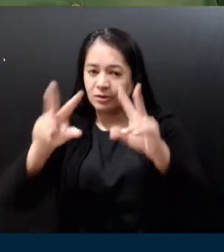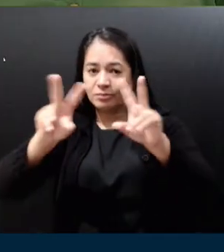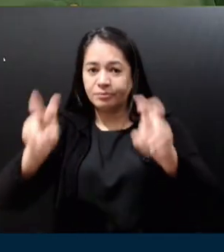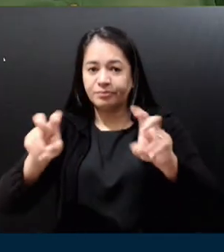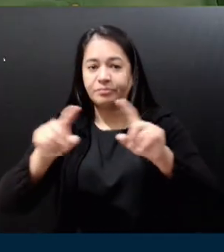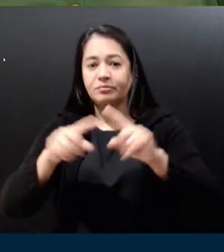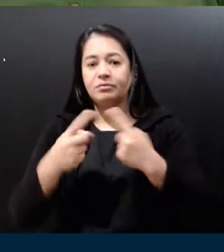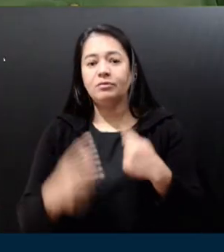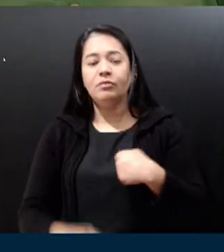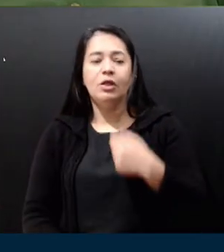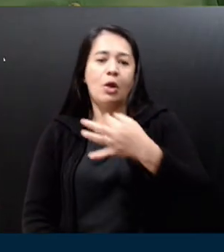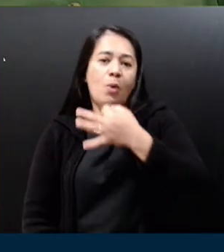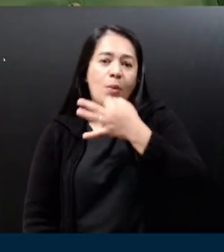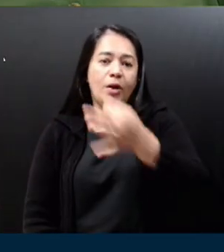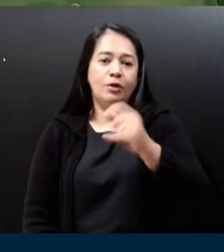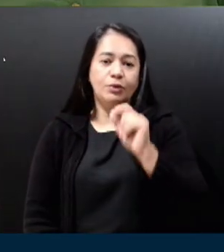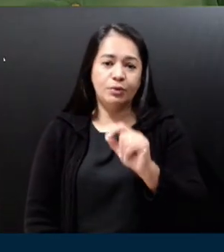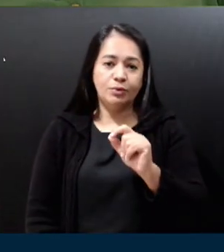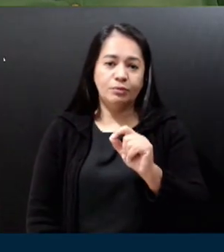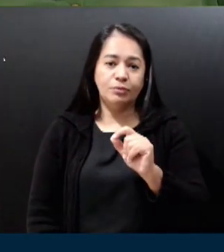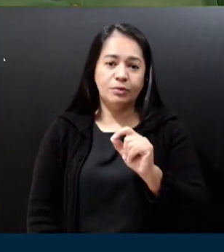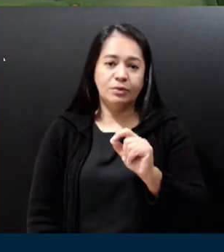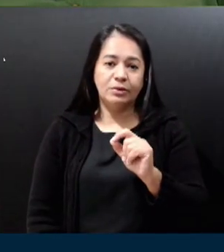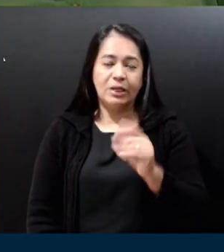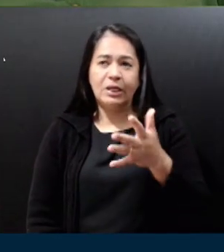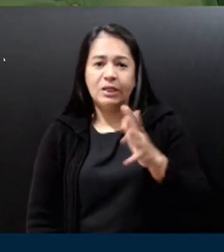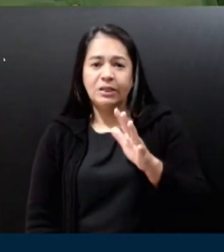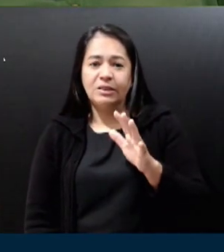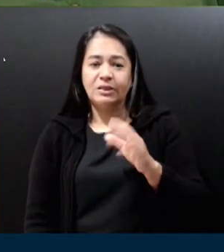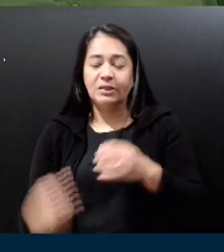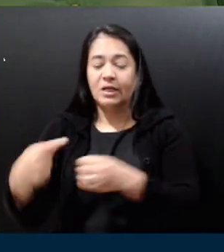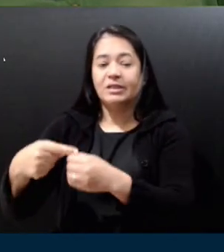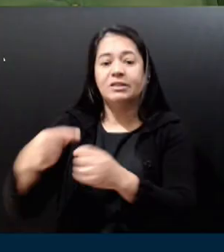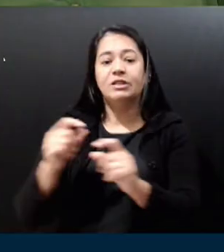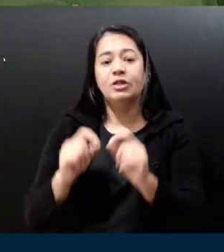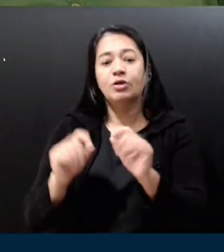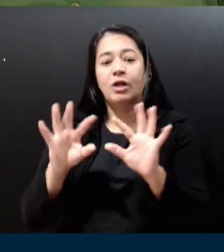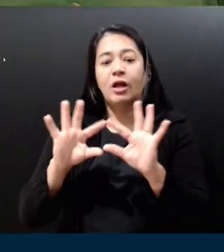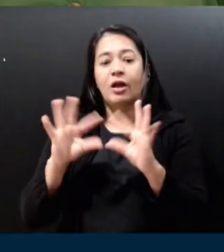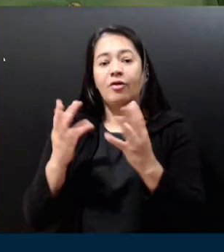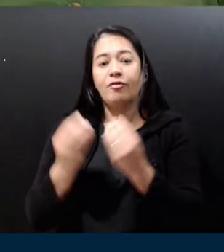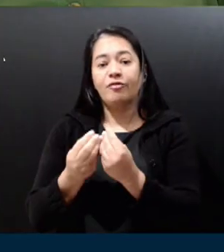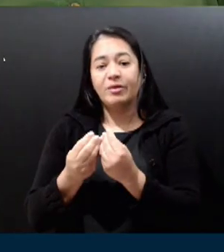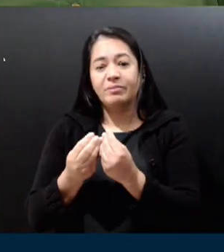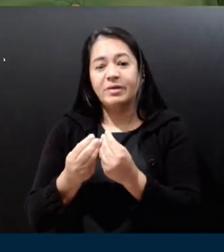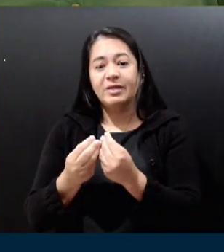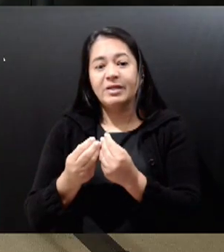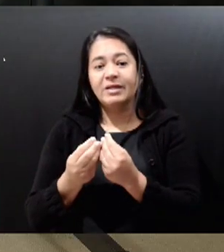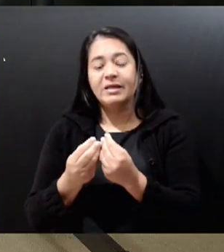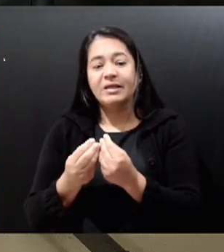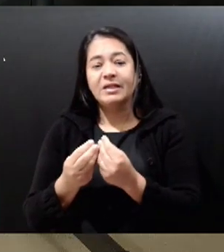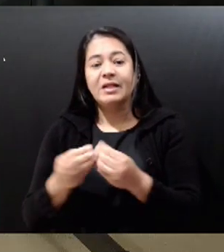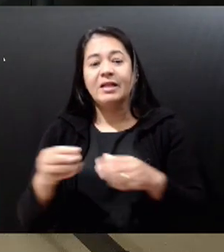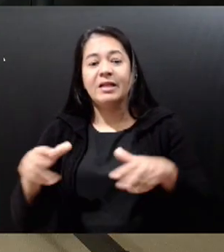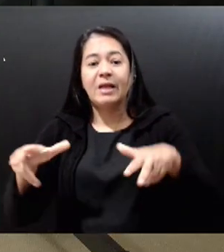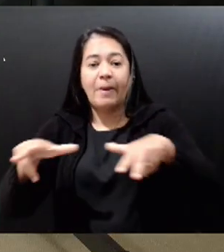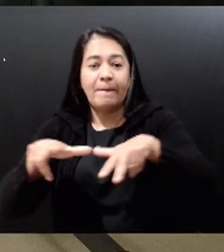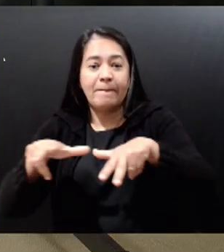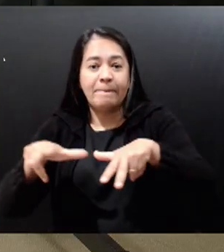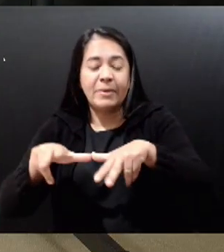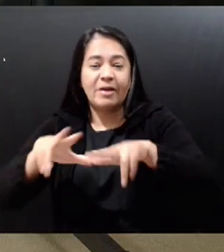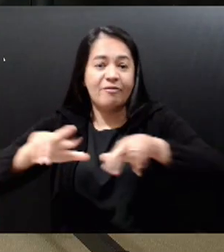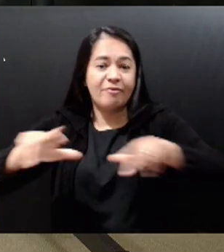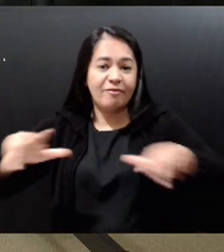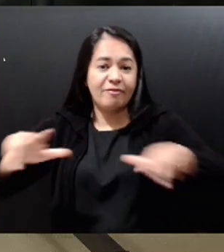uma solução que as grandes cidades aconteceu, que são famílias multiparentais, de que têm relações afetivas. Isso já